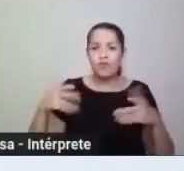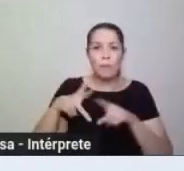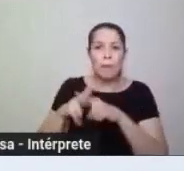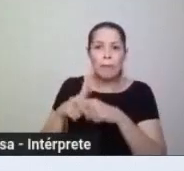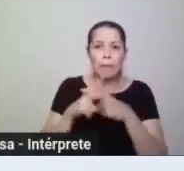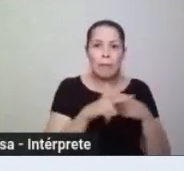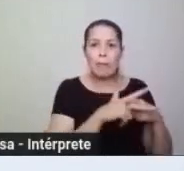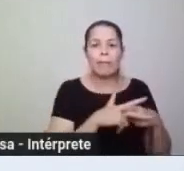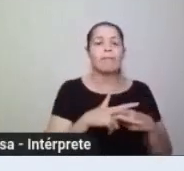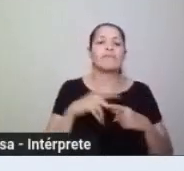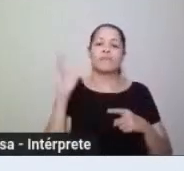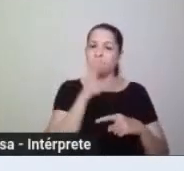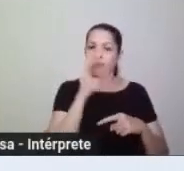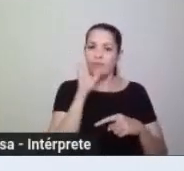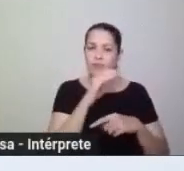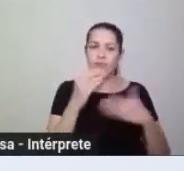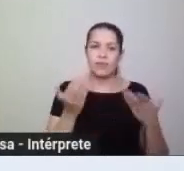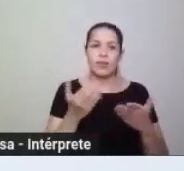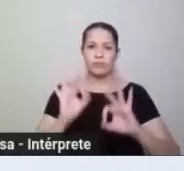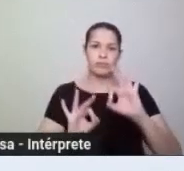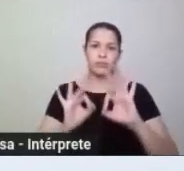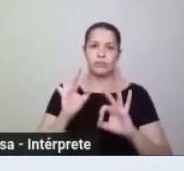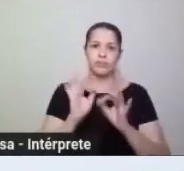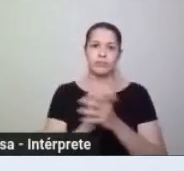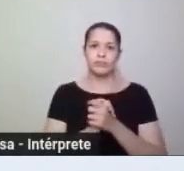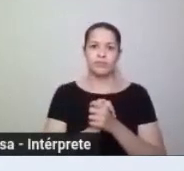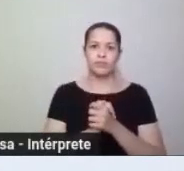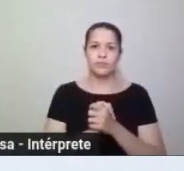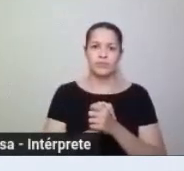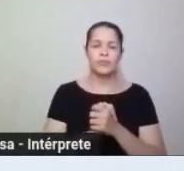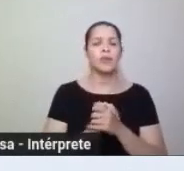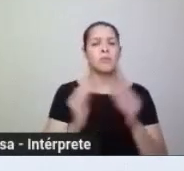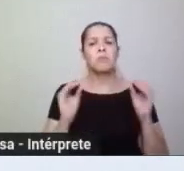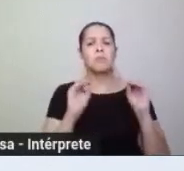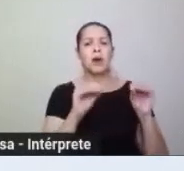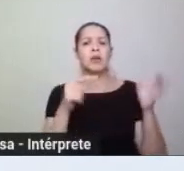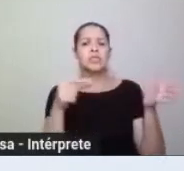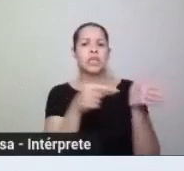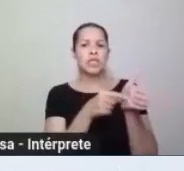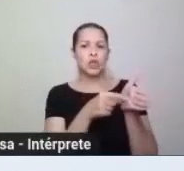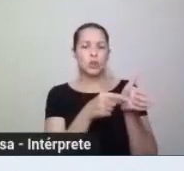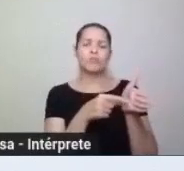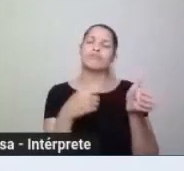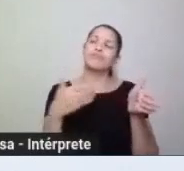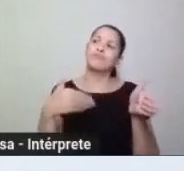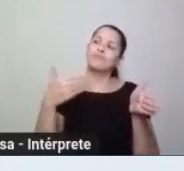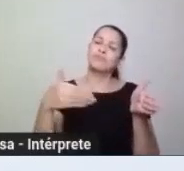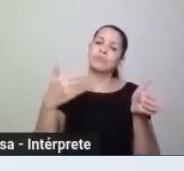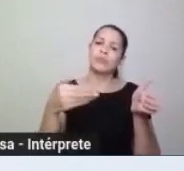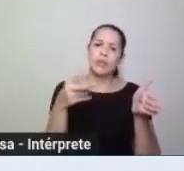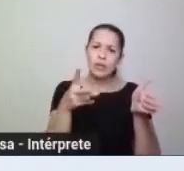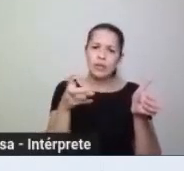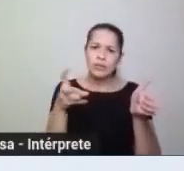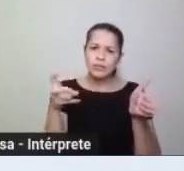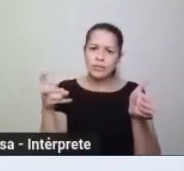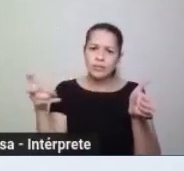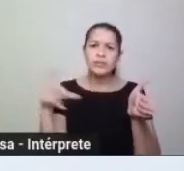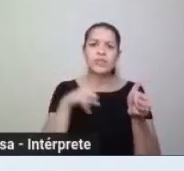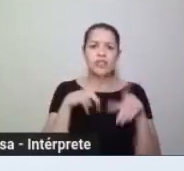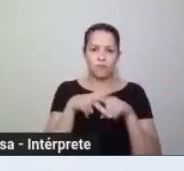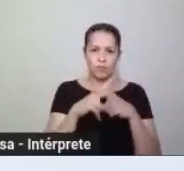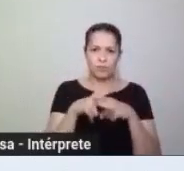mal. A gente instalou 2 sensores nele e logo que depois de um tempo foi feita uma manutenção